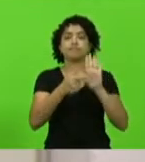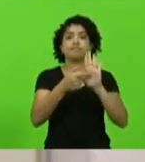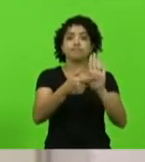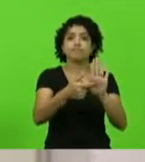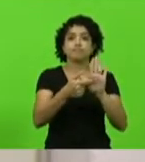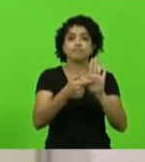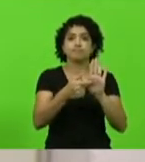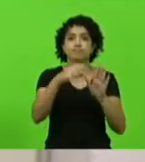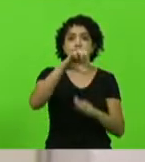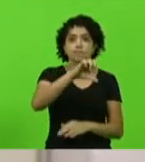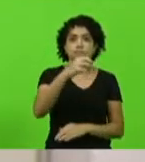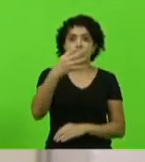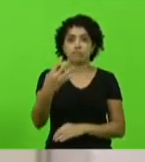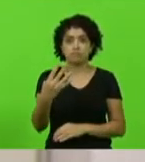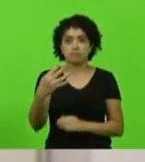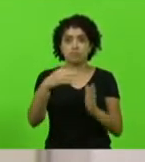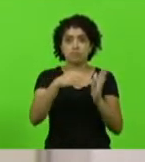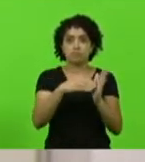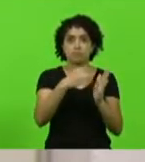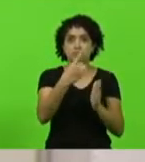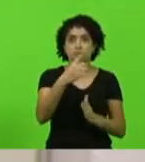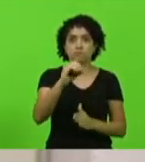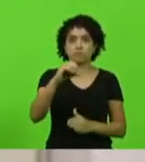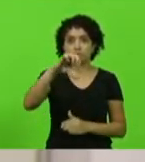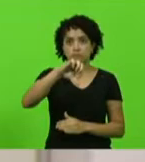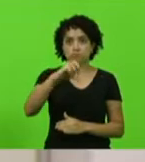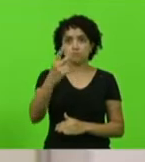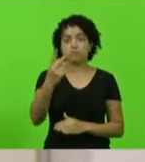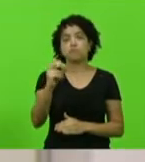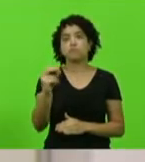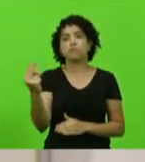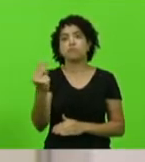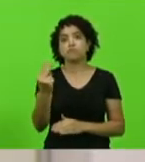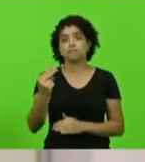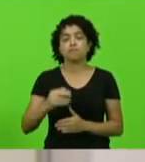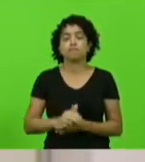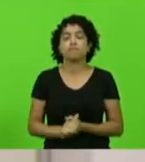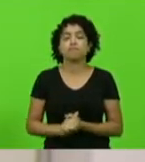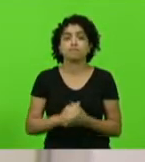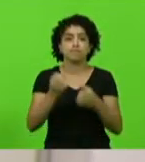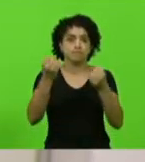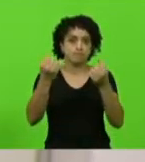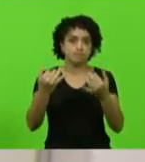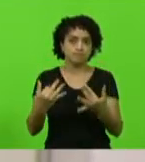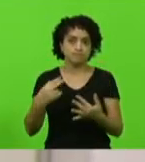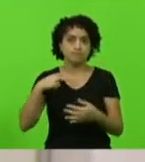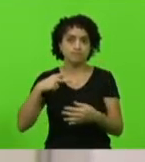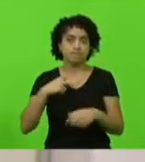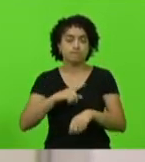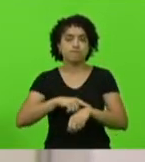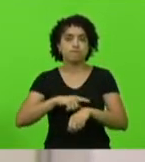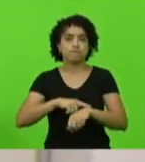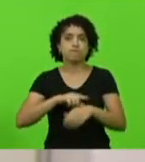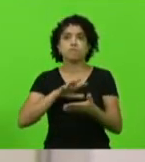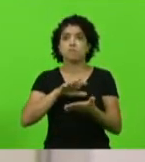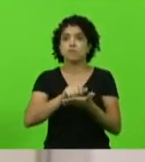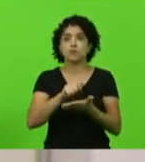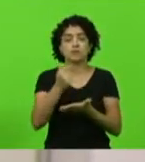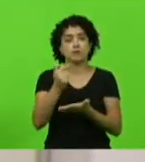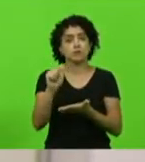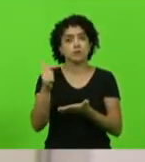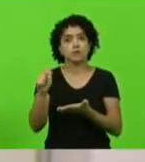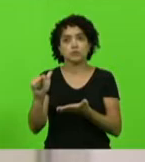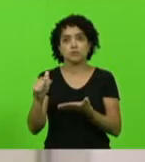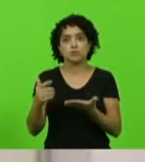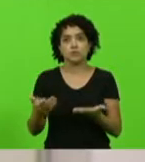números 94 a 109/2022. Explicações pessoais. Não houve oradores